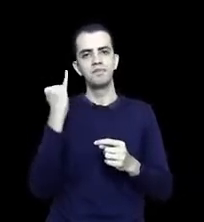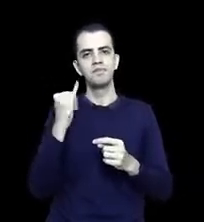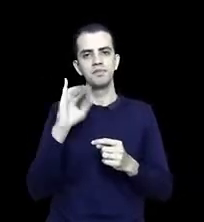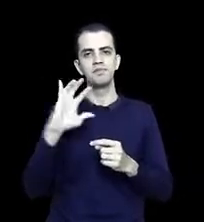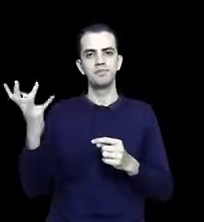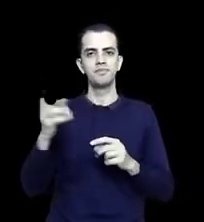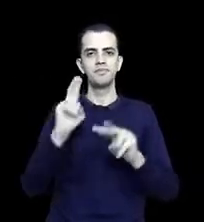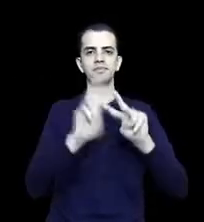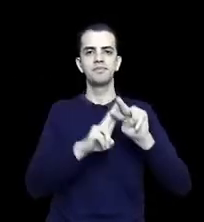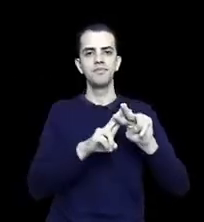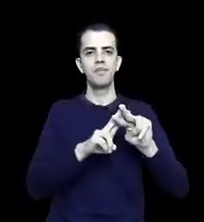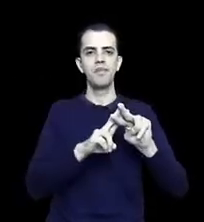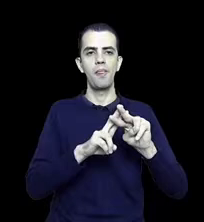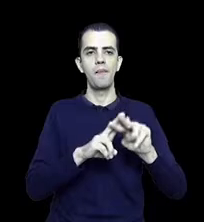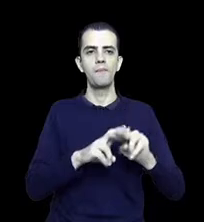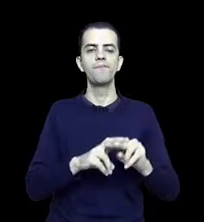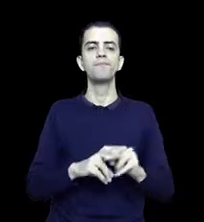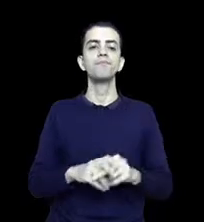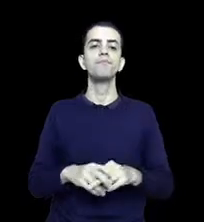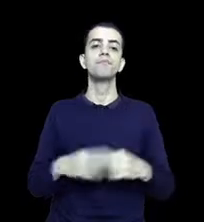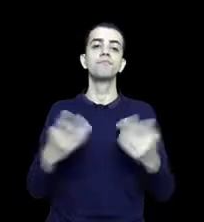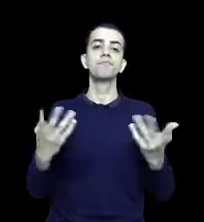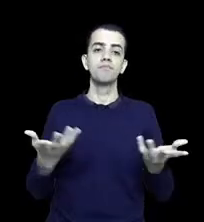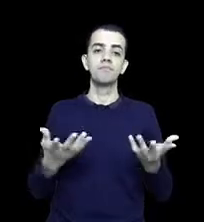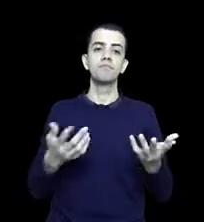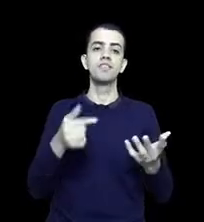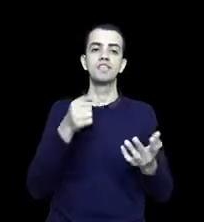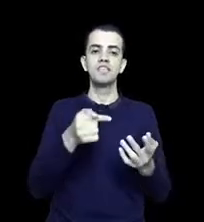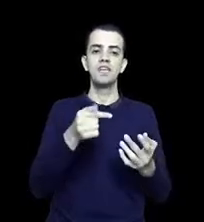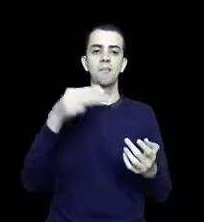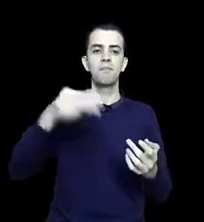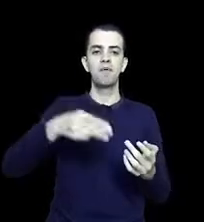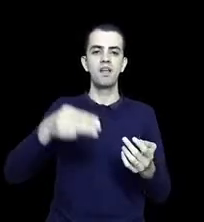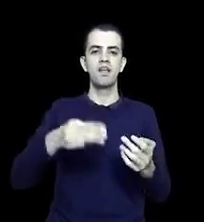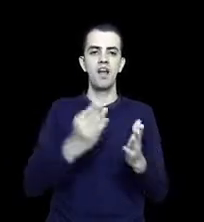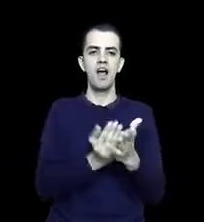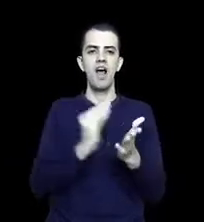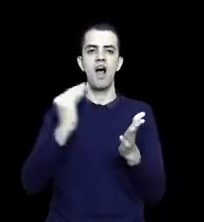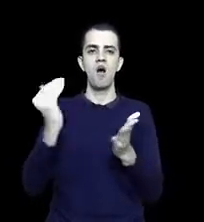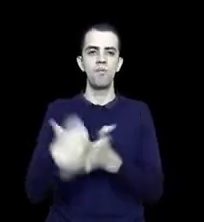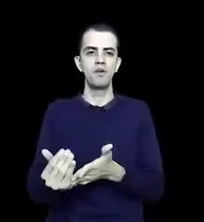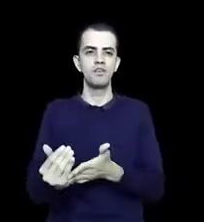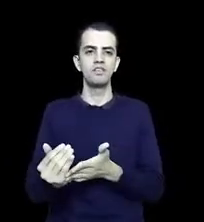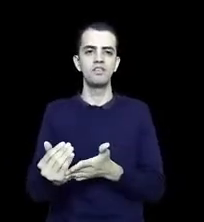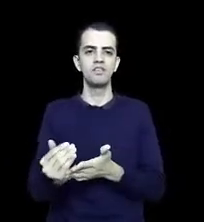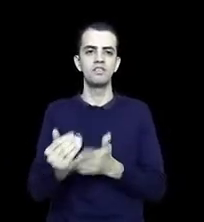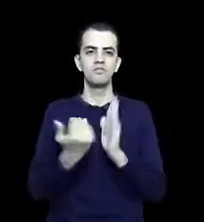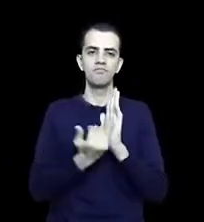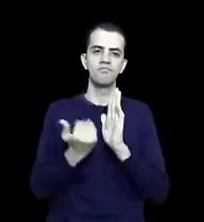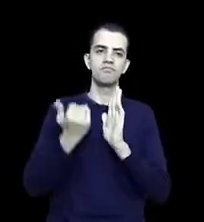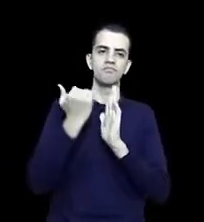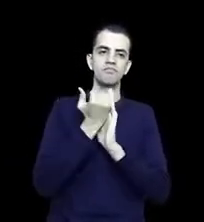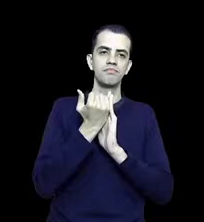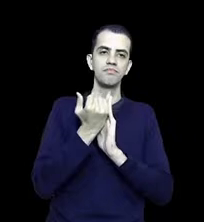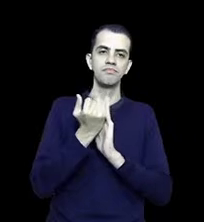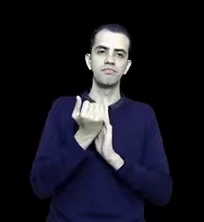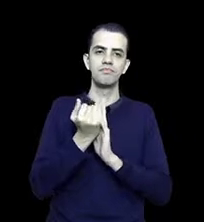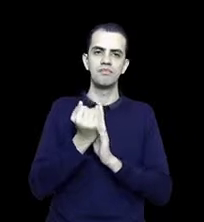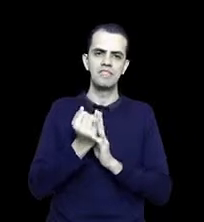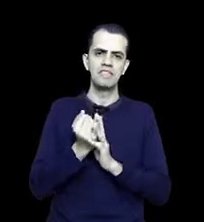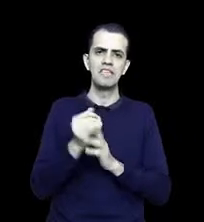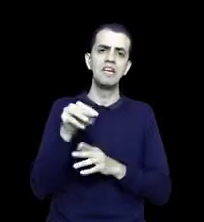Ficou quase 7 milímetros aumentada, e eu acho que justifica aí, doutora Marcela,